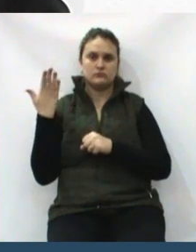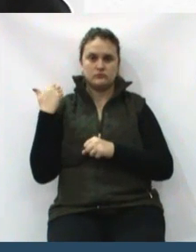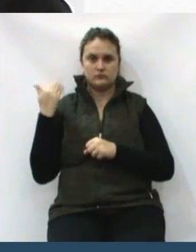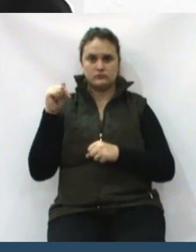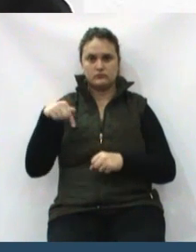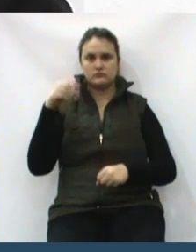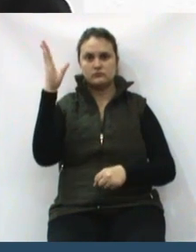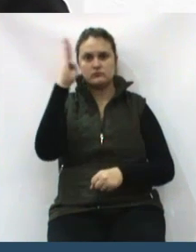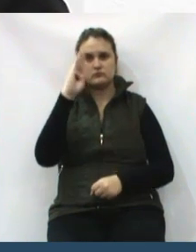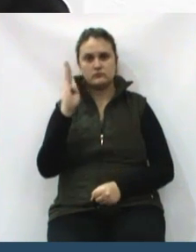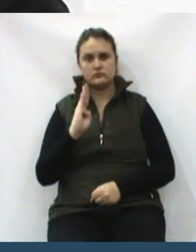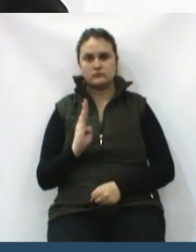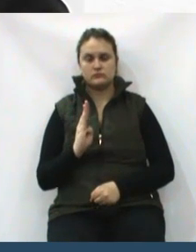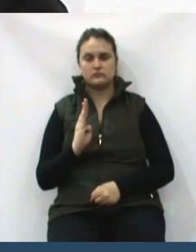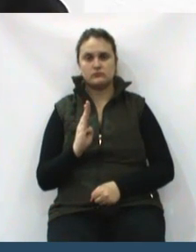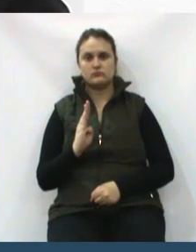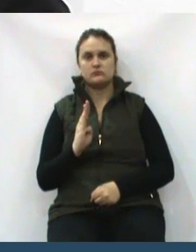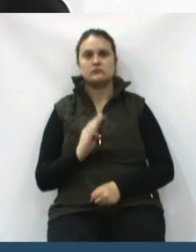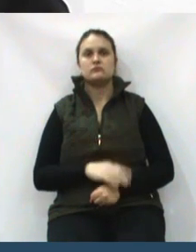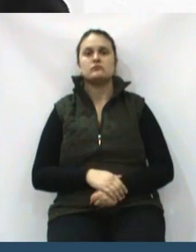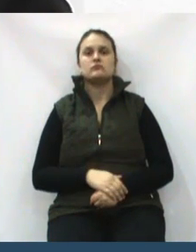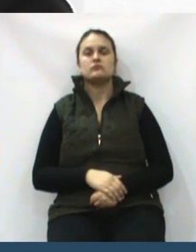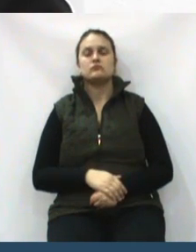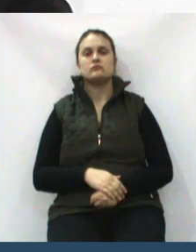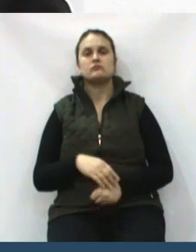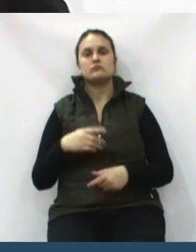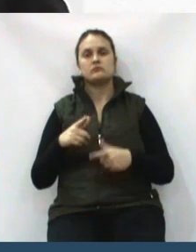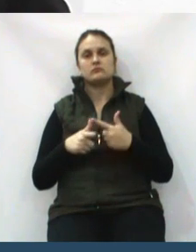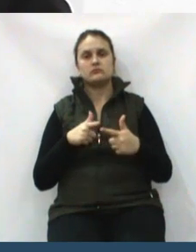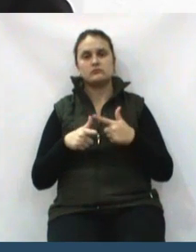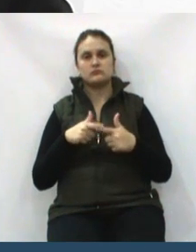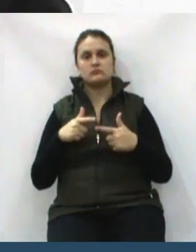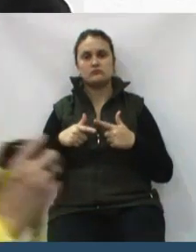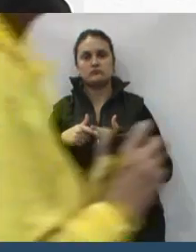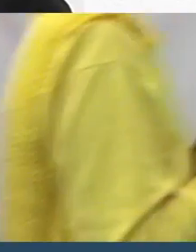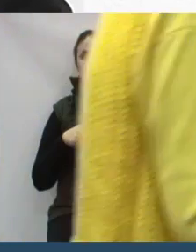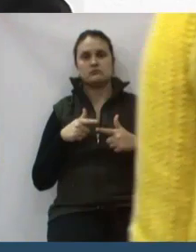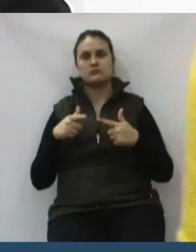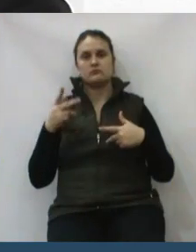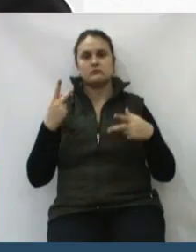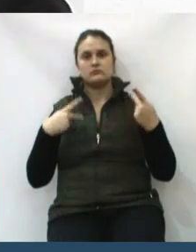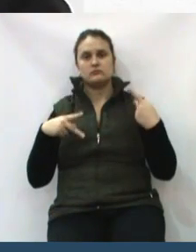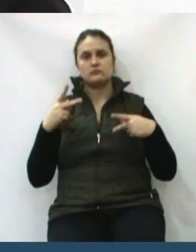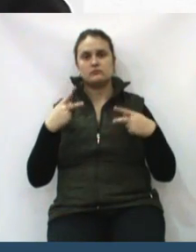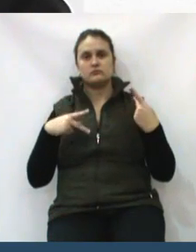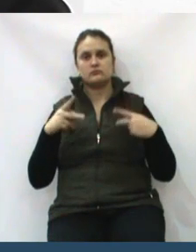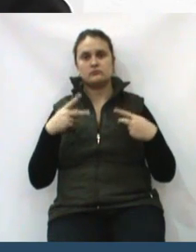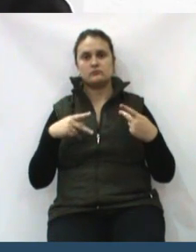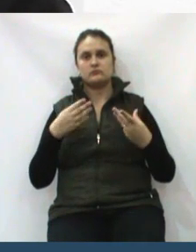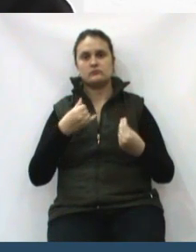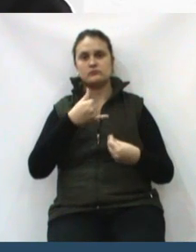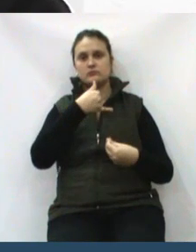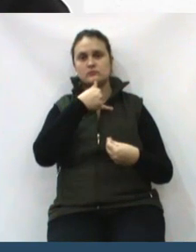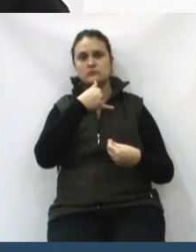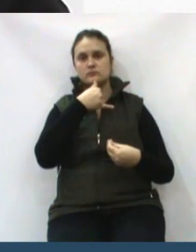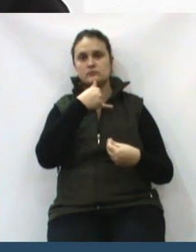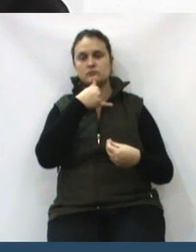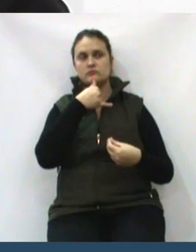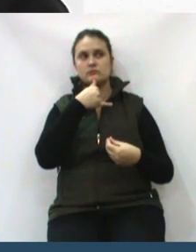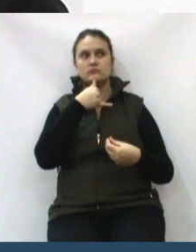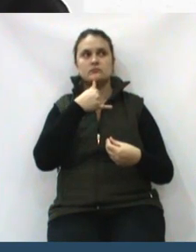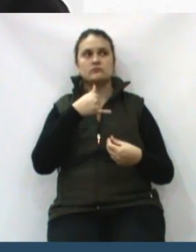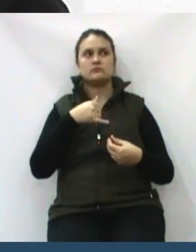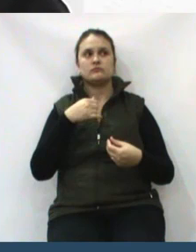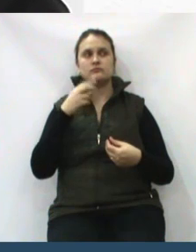no Brasil, uma questão política, infelizmente, muito triste.